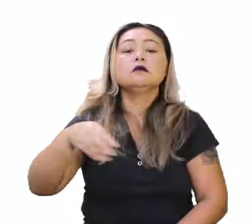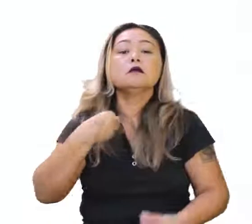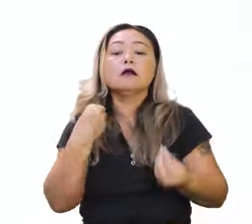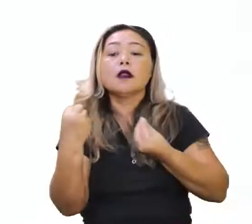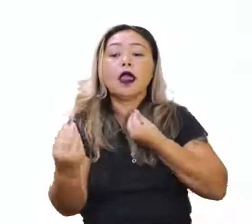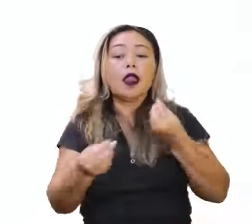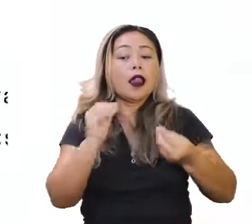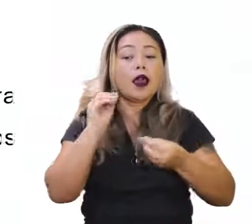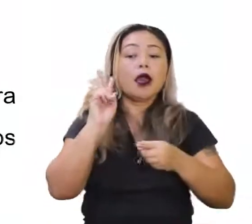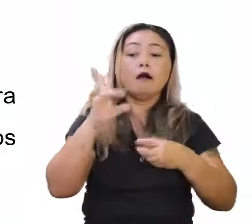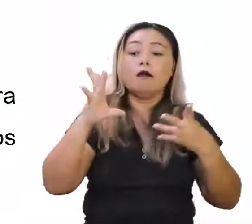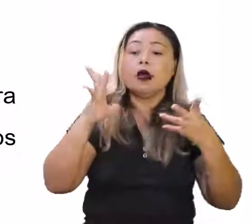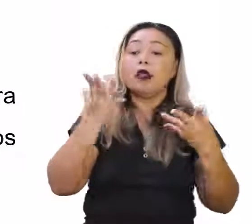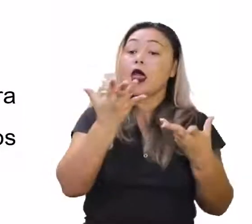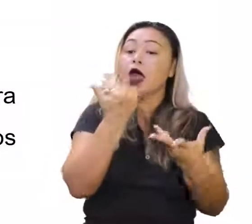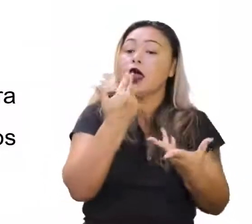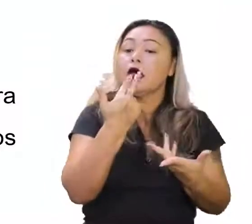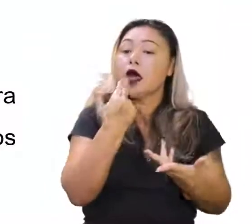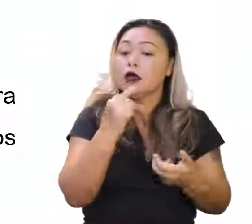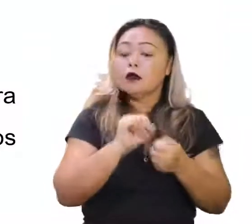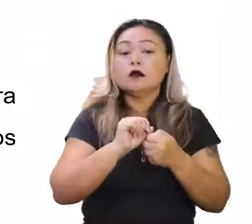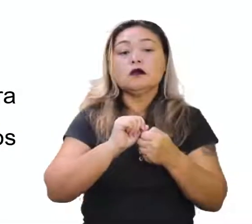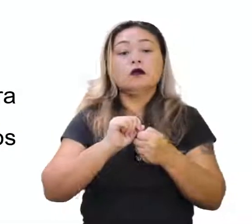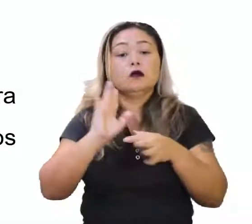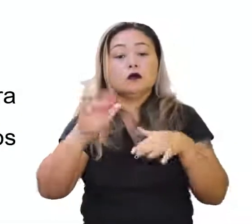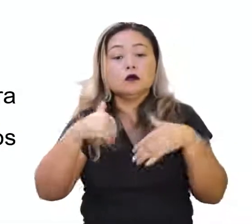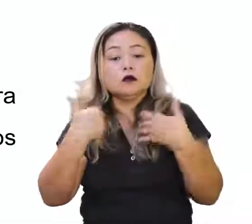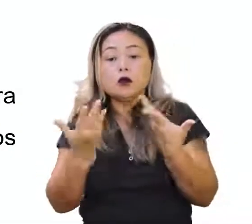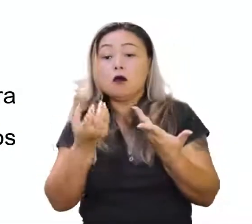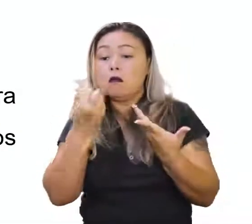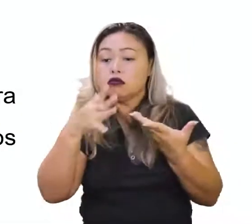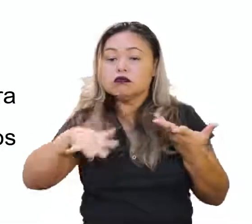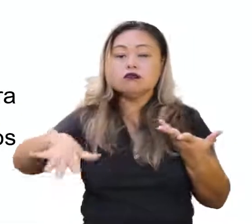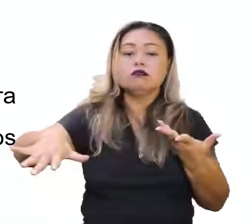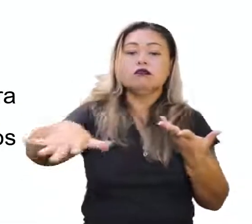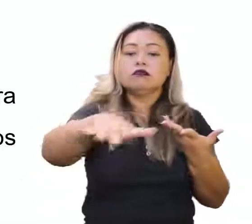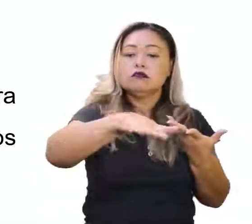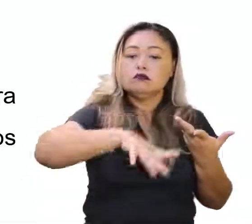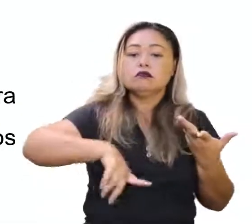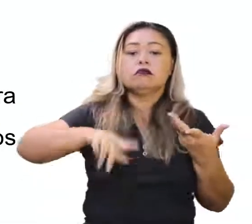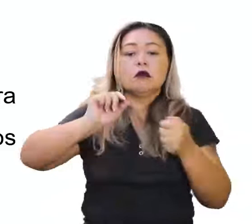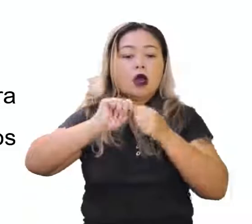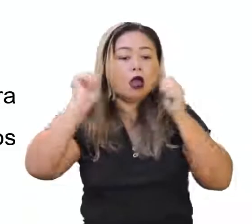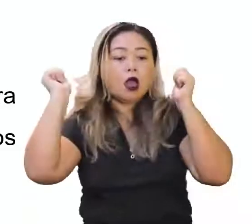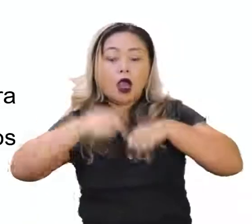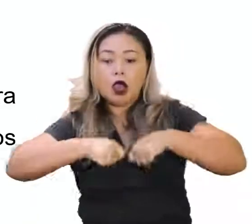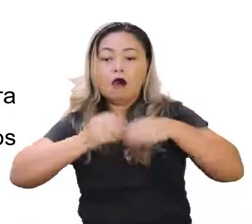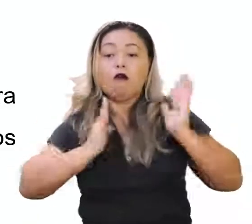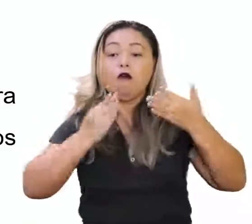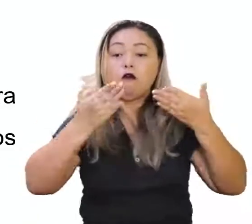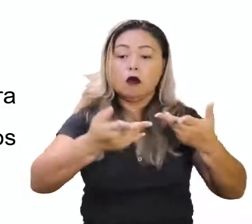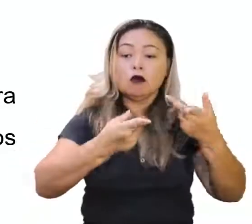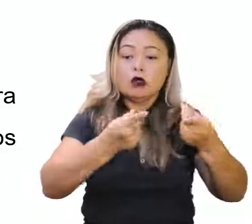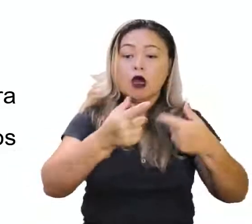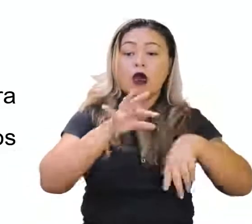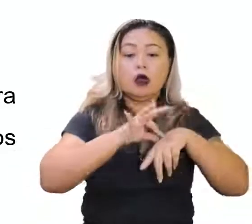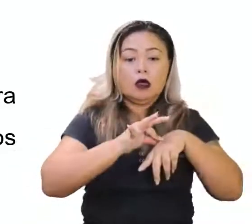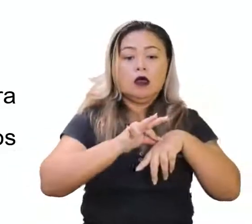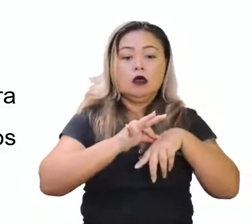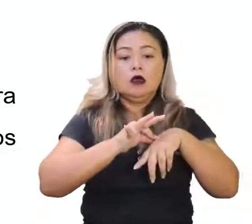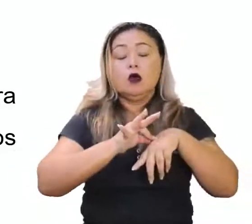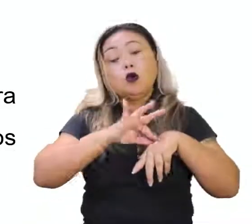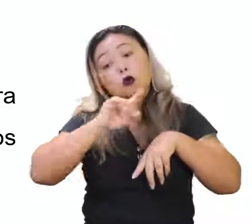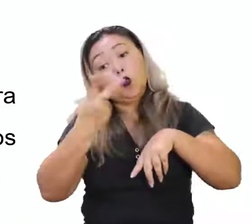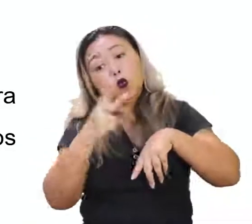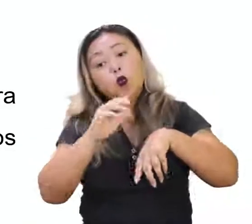Manejo alimentar. O manejo alimentar de um bom rebanho, com aptidão de produção de carne, claro, toda vez que eu falar carne,